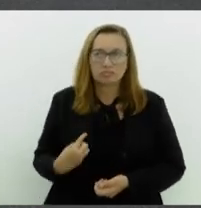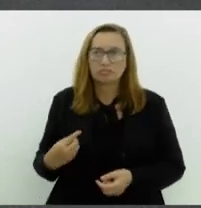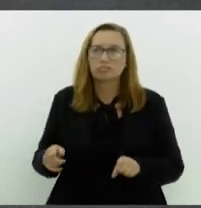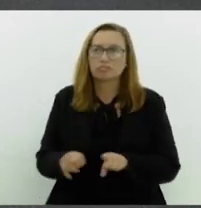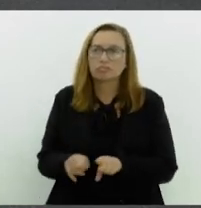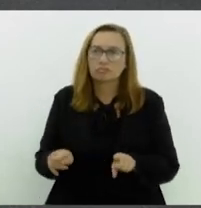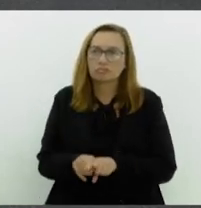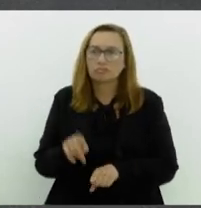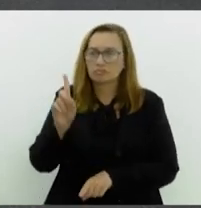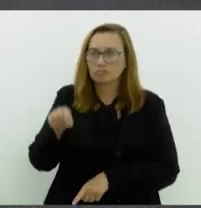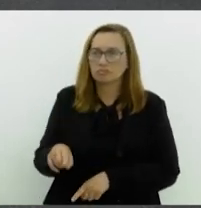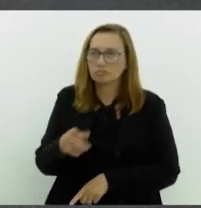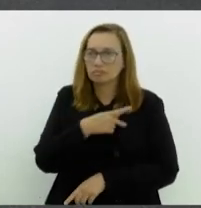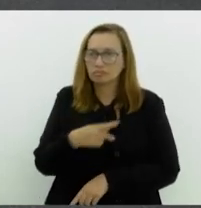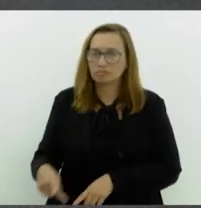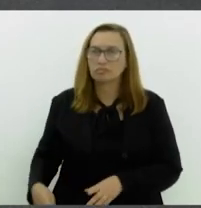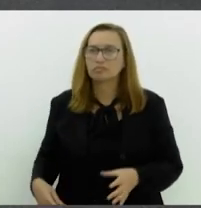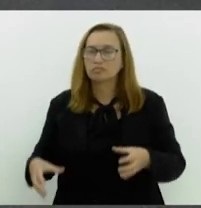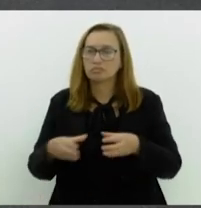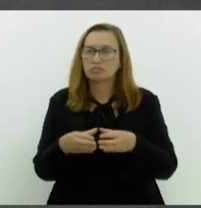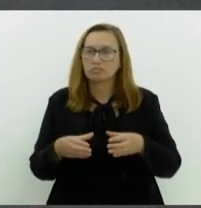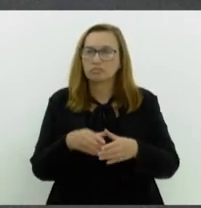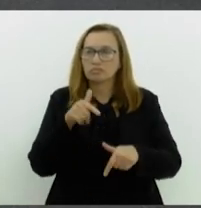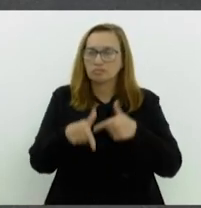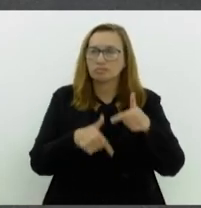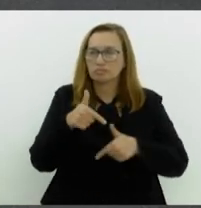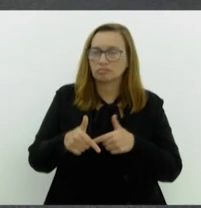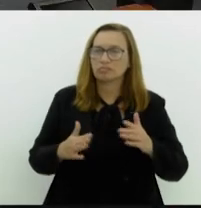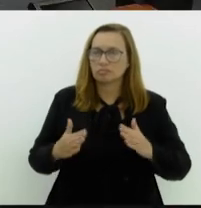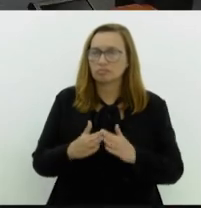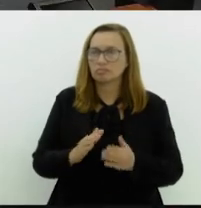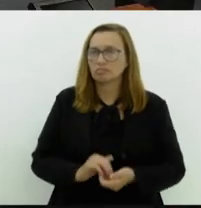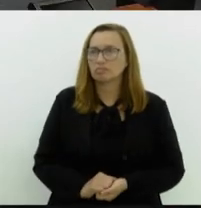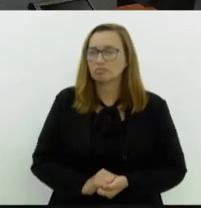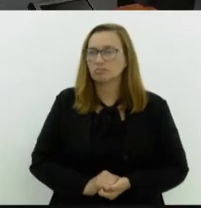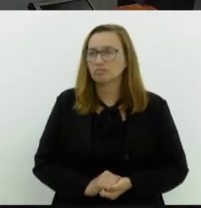também é presidenta da Comissão de Trabalhos dessa casa.